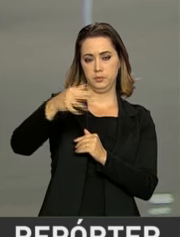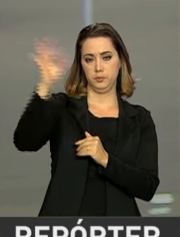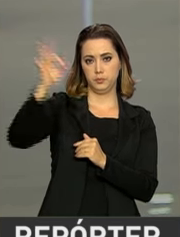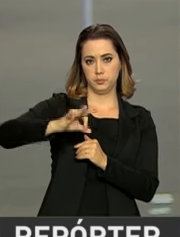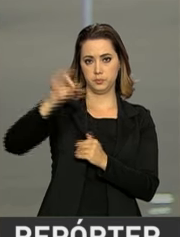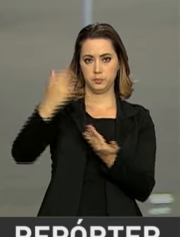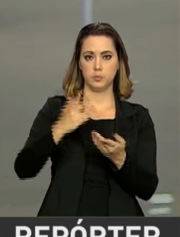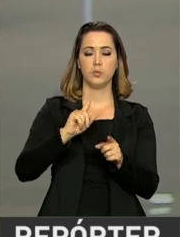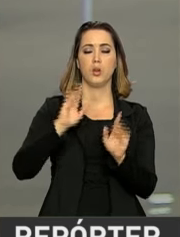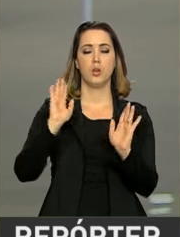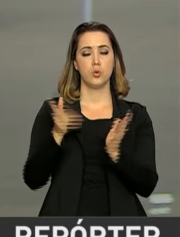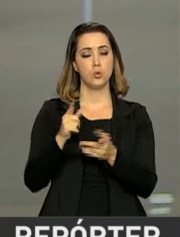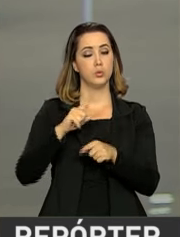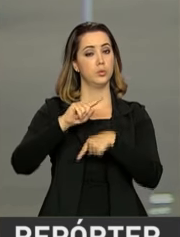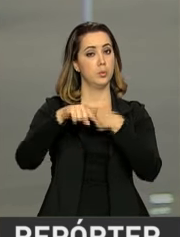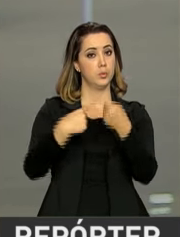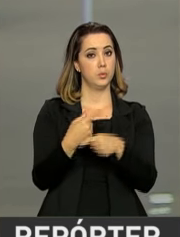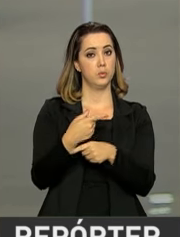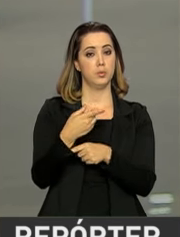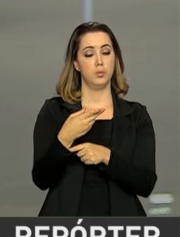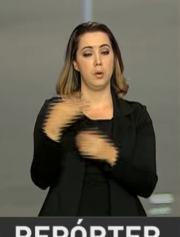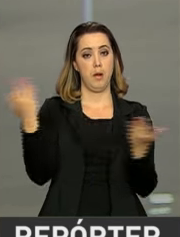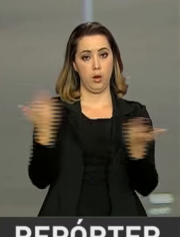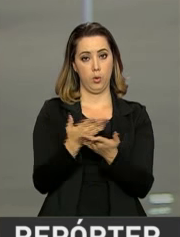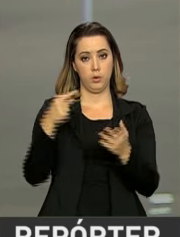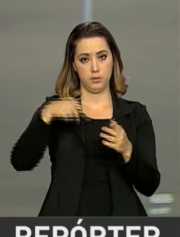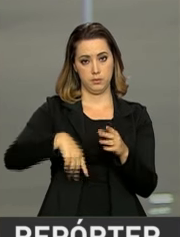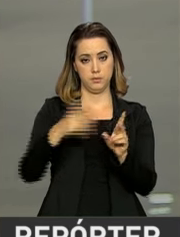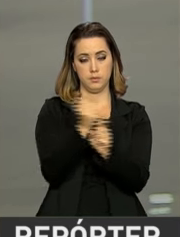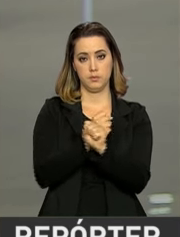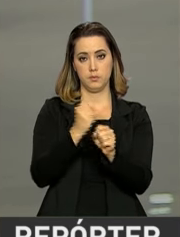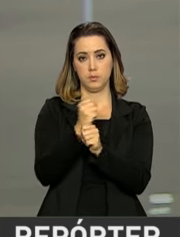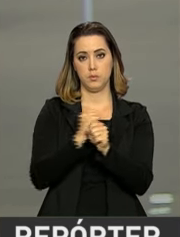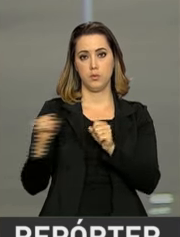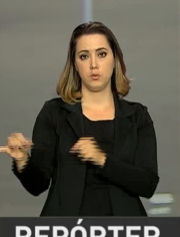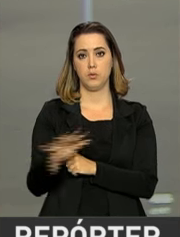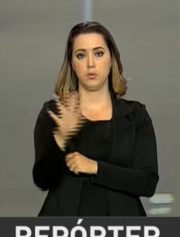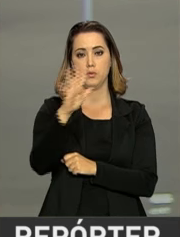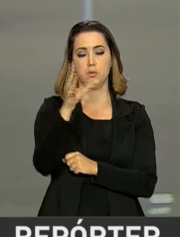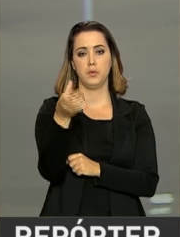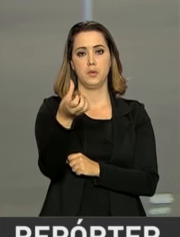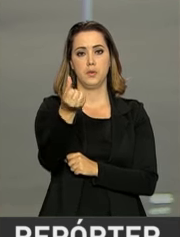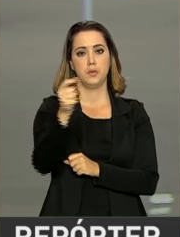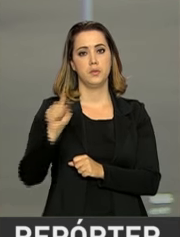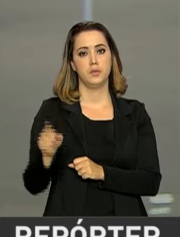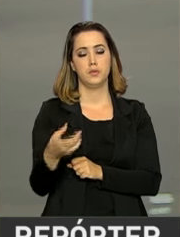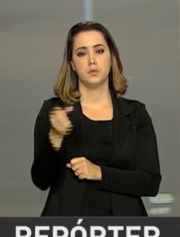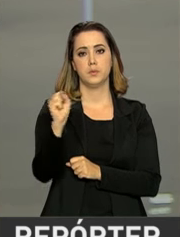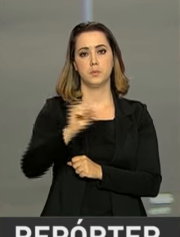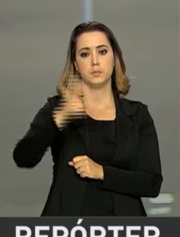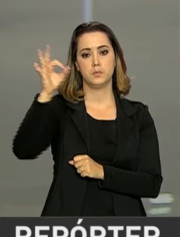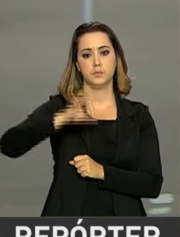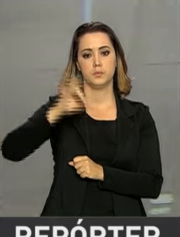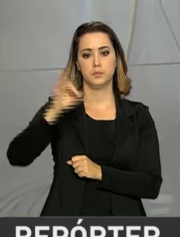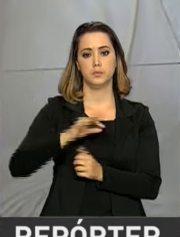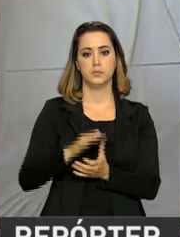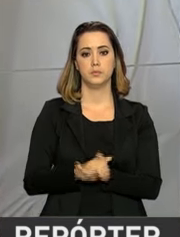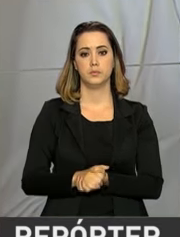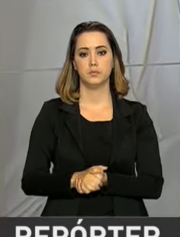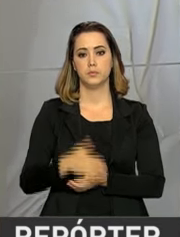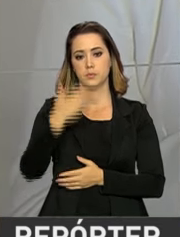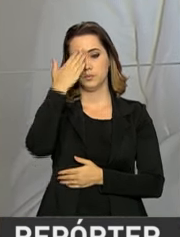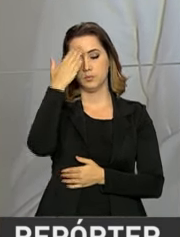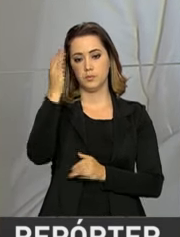2016 o Brasil deve fechar o ano com a inflação na casa dos 6,8 por. José Luiz